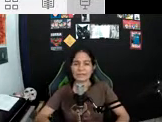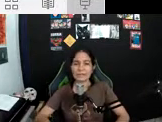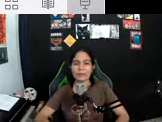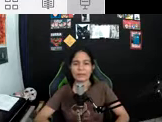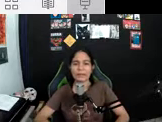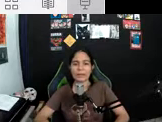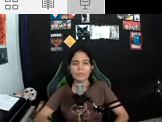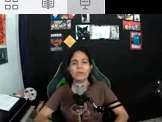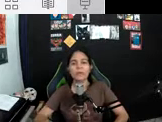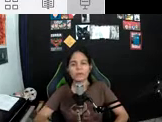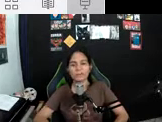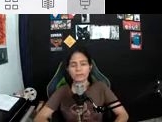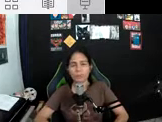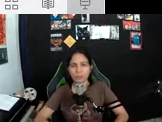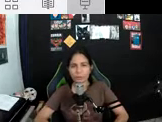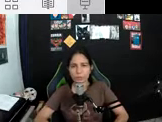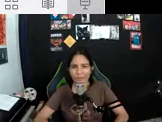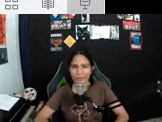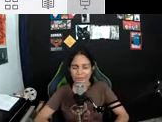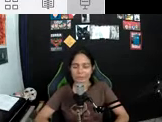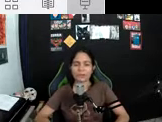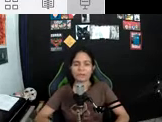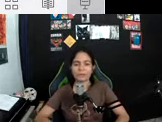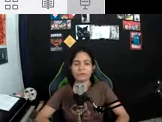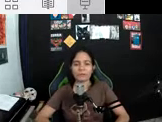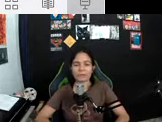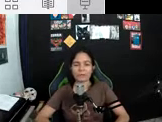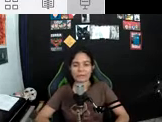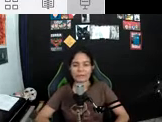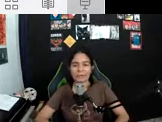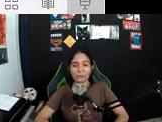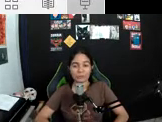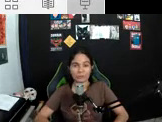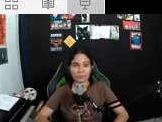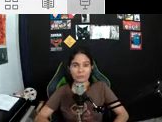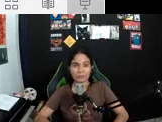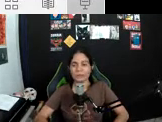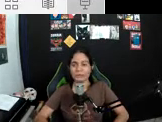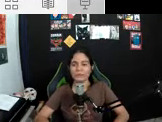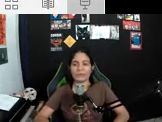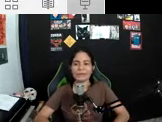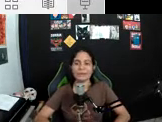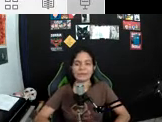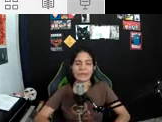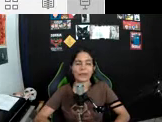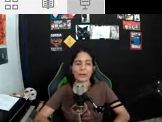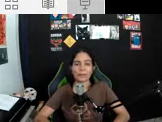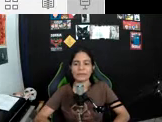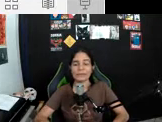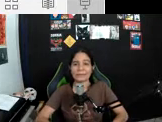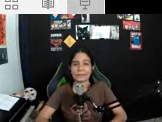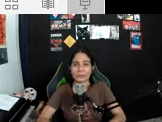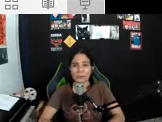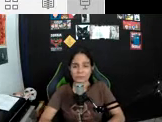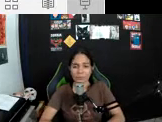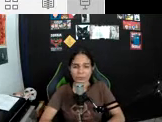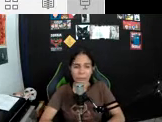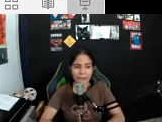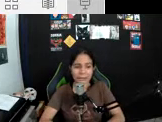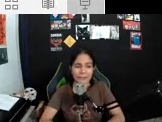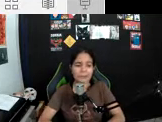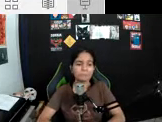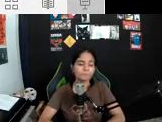1986 e o Decreto 94.406 de 1986, 1987, que regulamenta o exercício